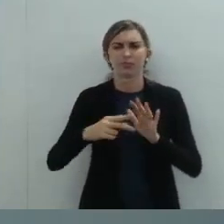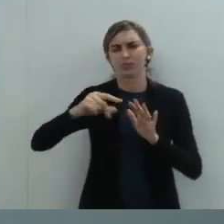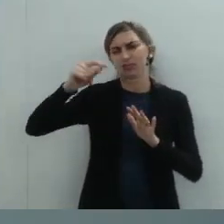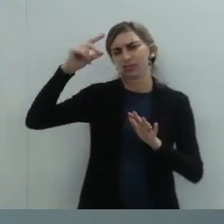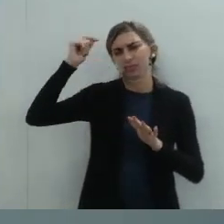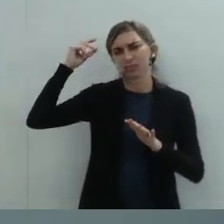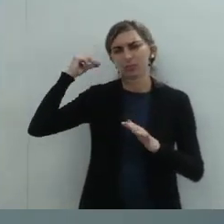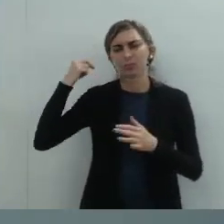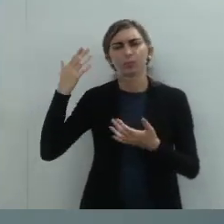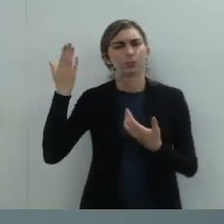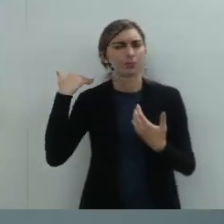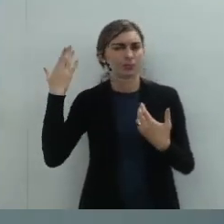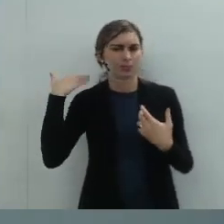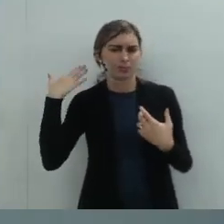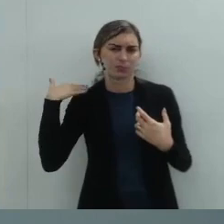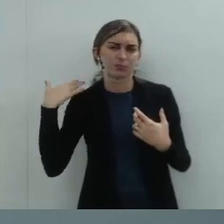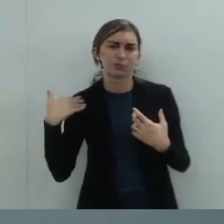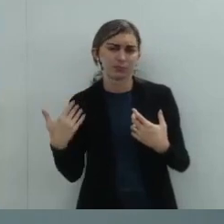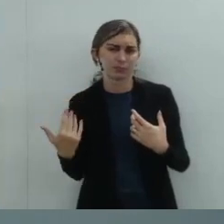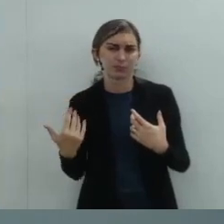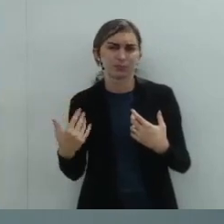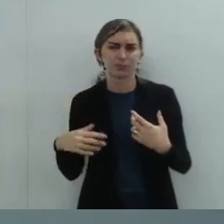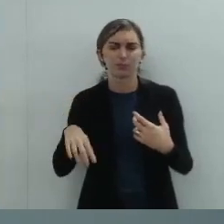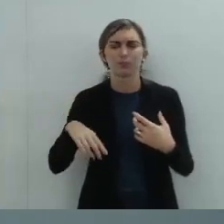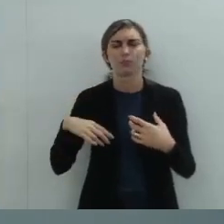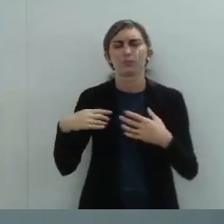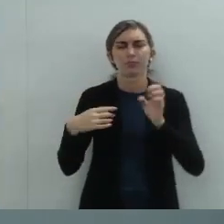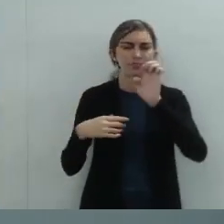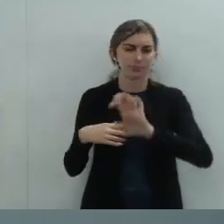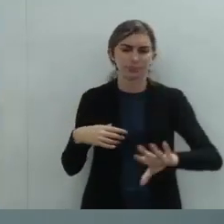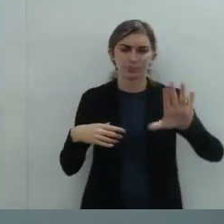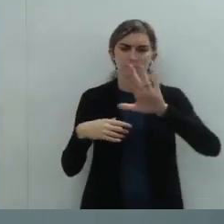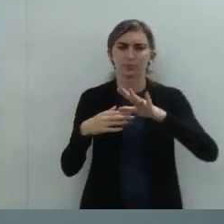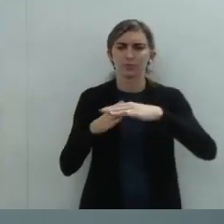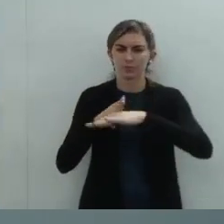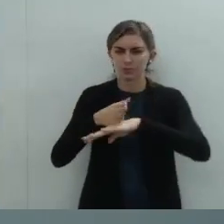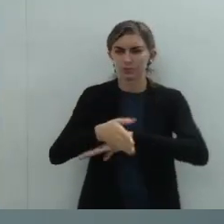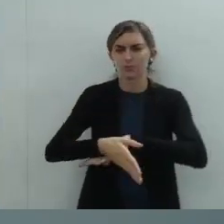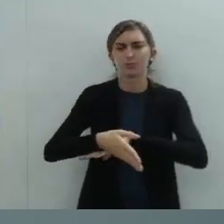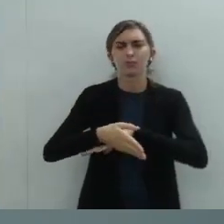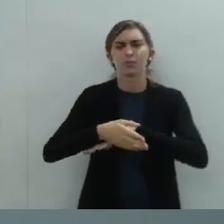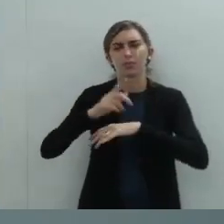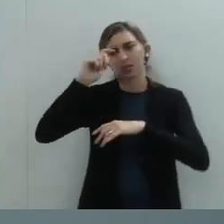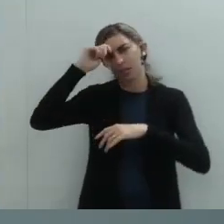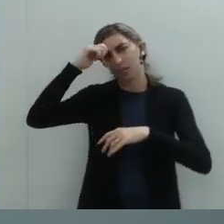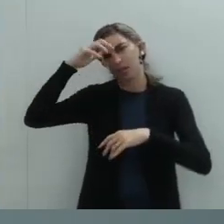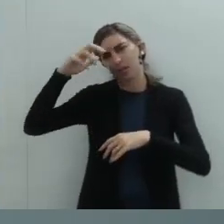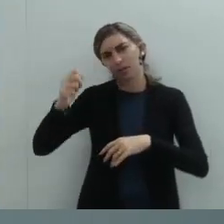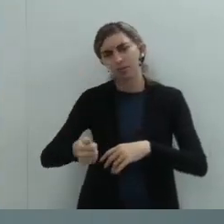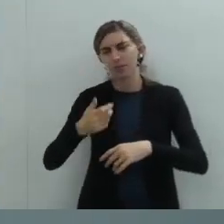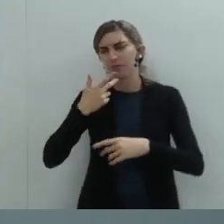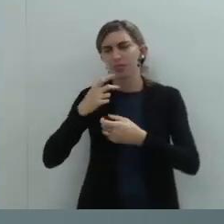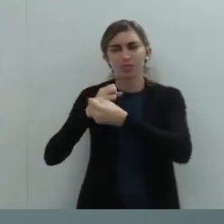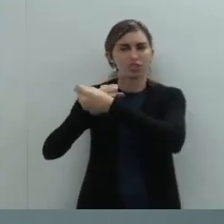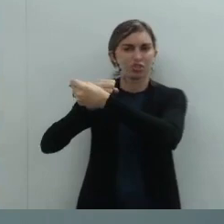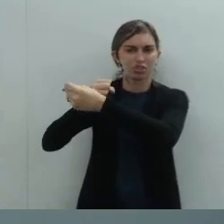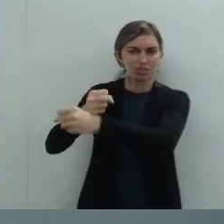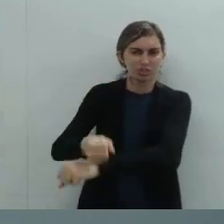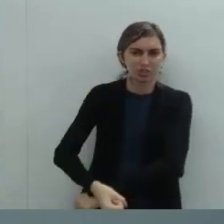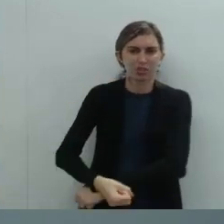enraizado desde a época, né, do quando os europeus vão para a África com a desculpa esfarrapada de escravizar,